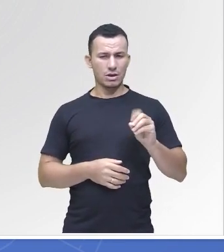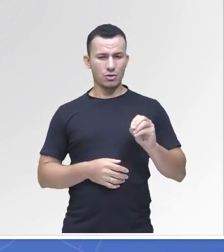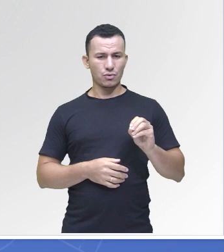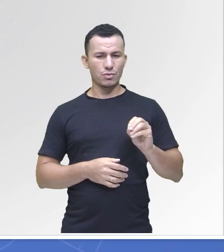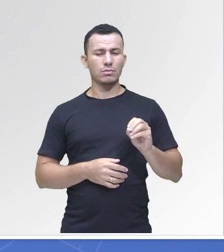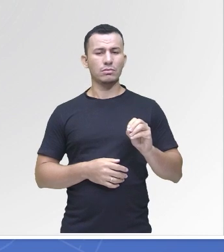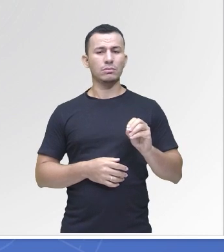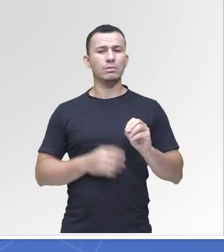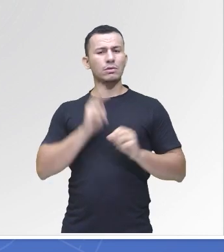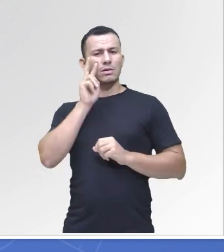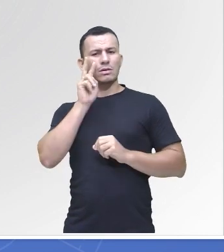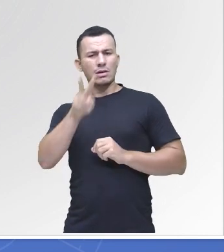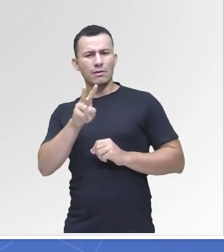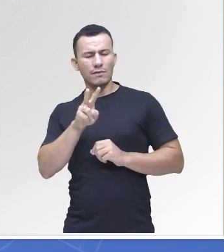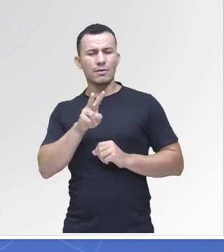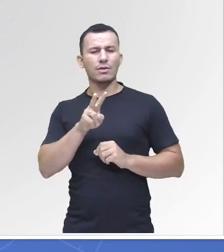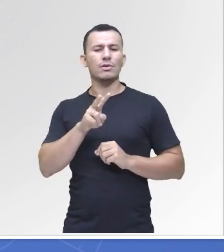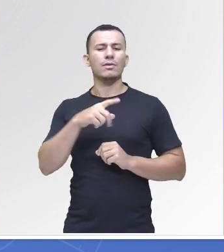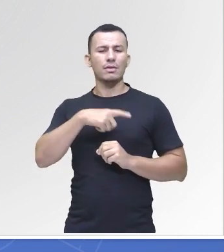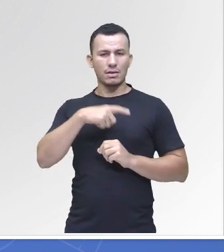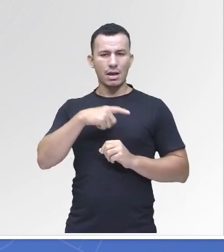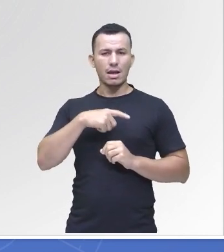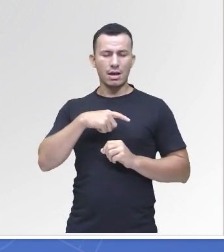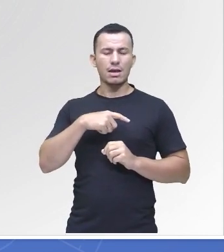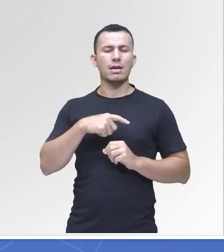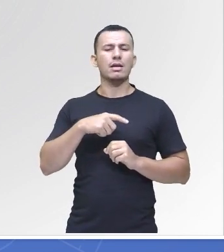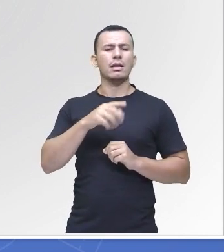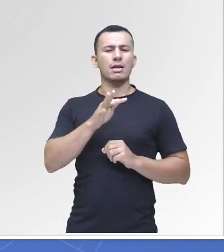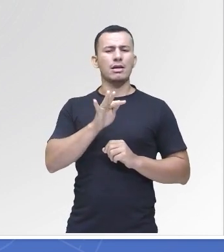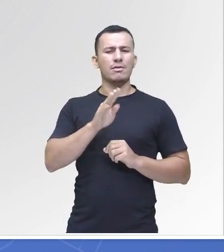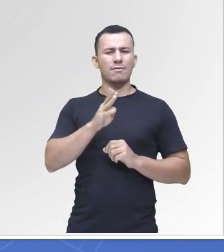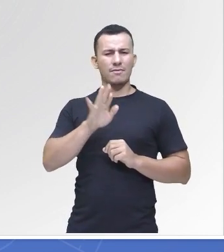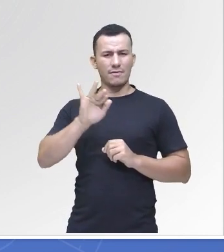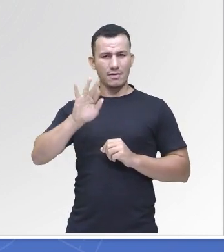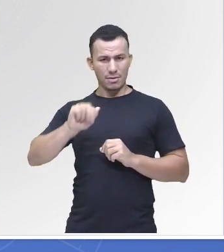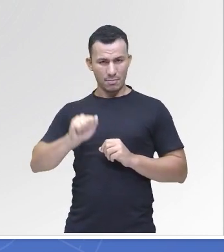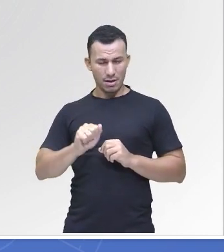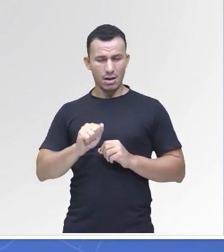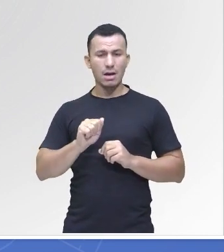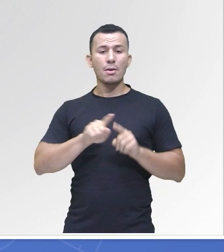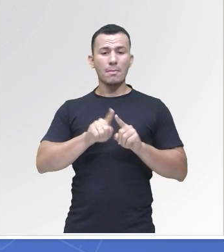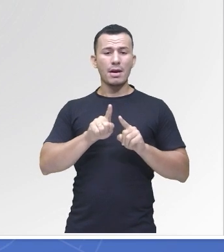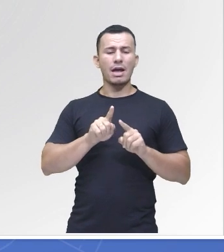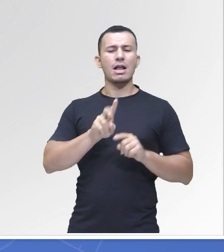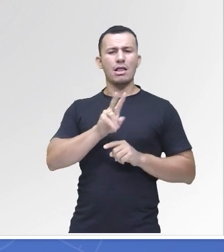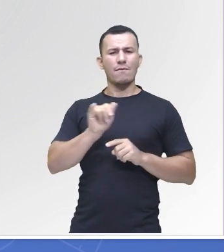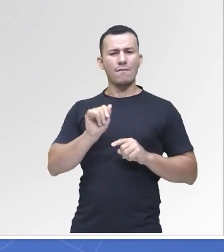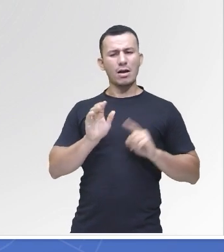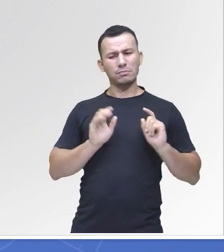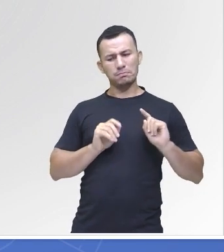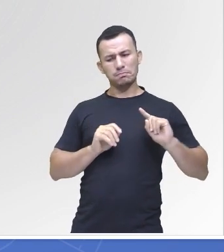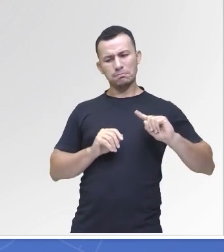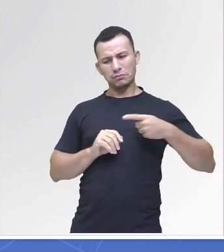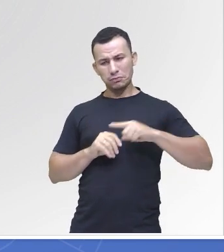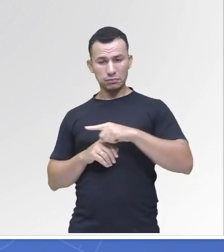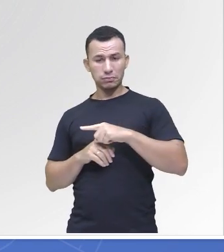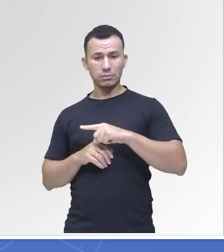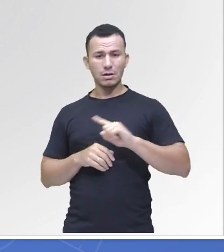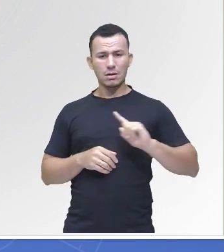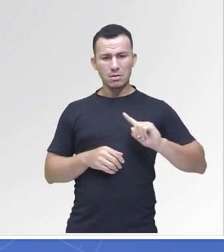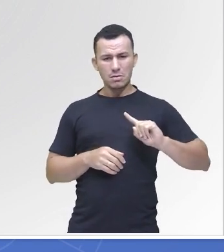bacteriófago apresenta aqui caudas e fibras, tá? Então ele vai perfurar, olha só aqui na segunda etapa,